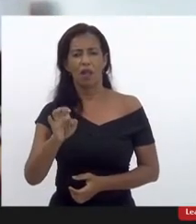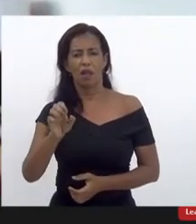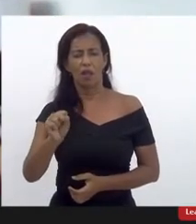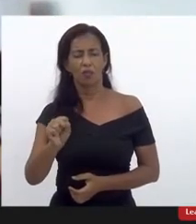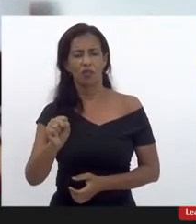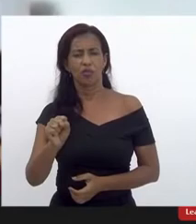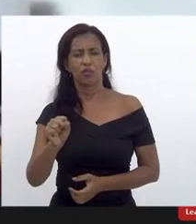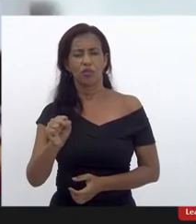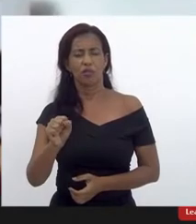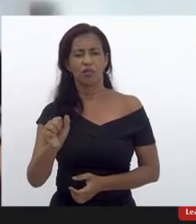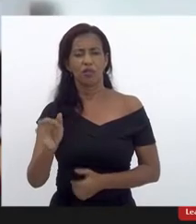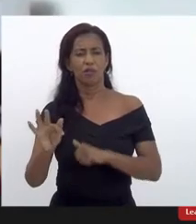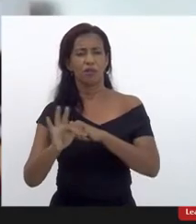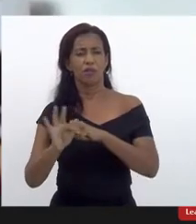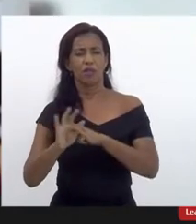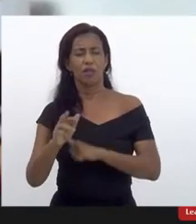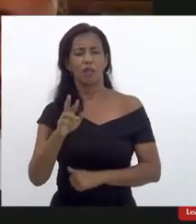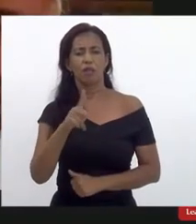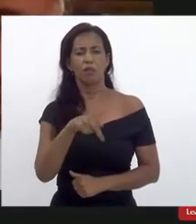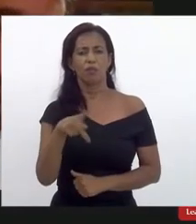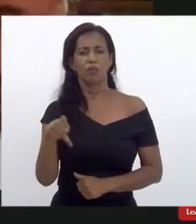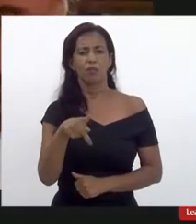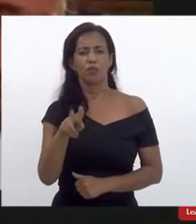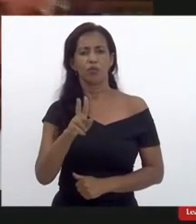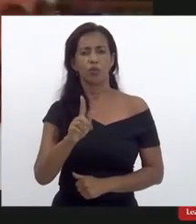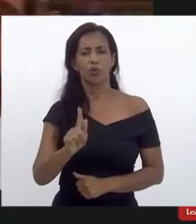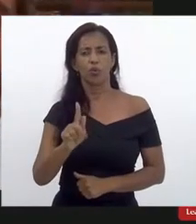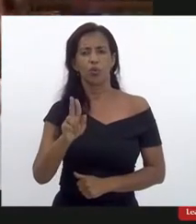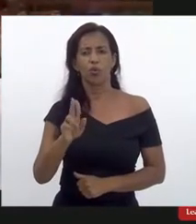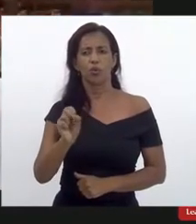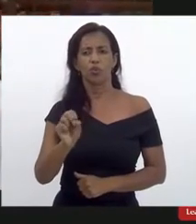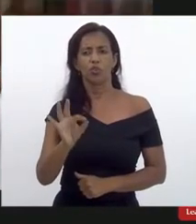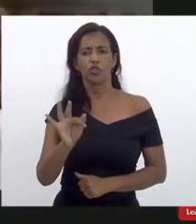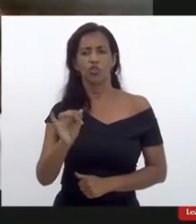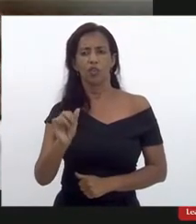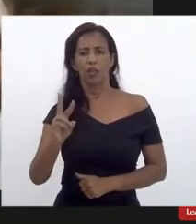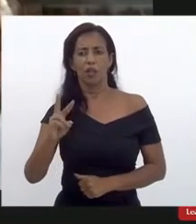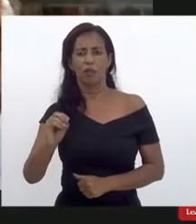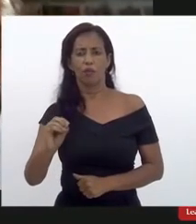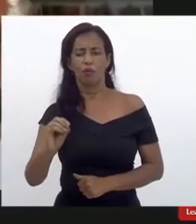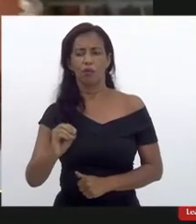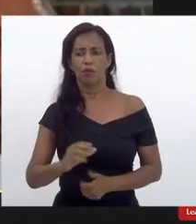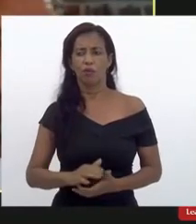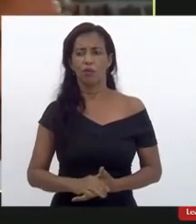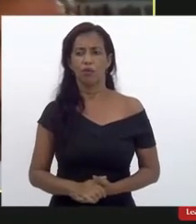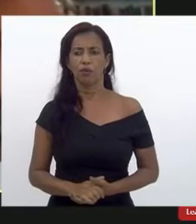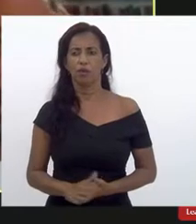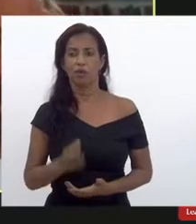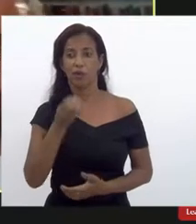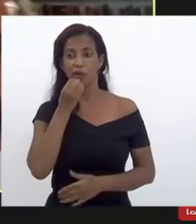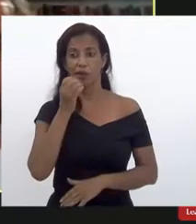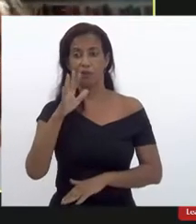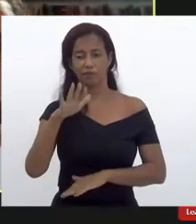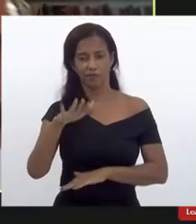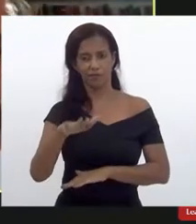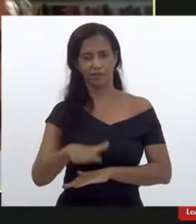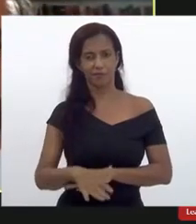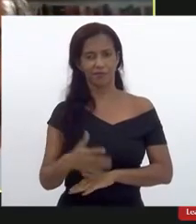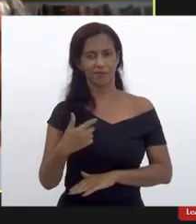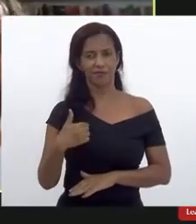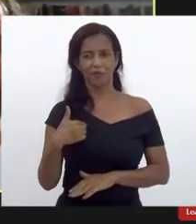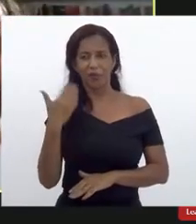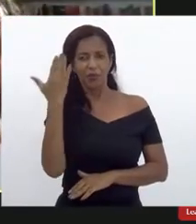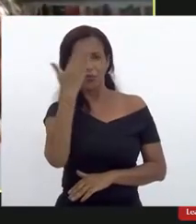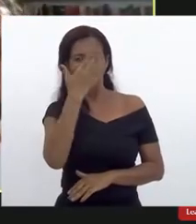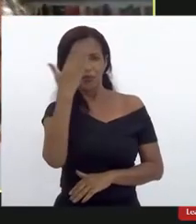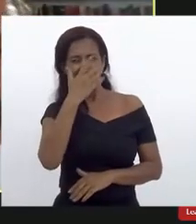Gustavo. Boa tarde, Gustavo. Pode fazer uso da palavra agora. Opa, boa tarde. Eu não estou me